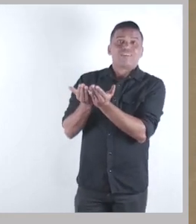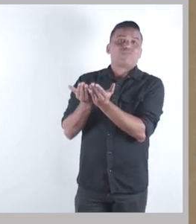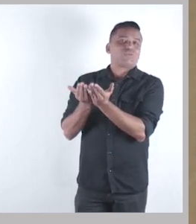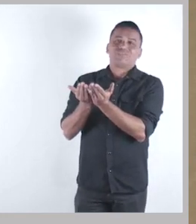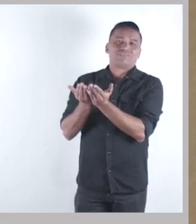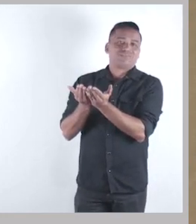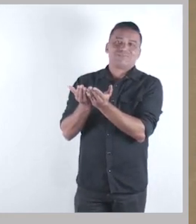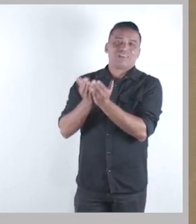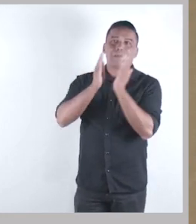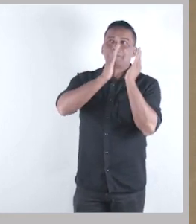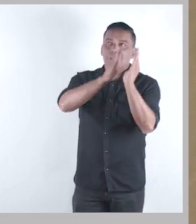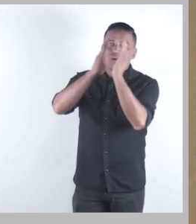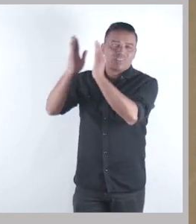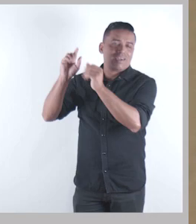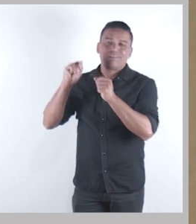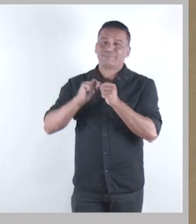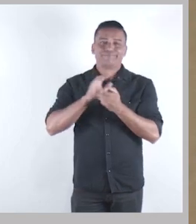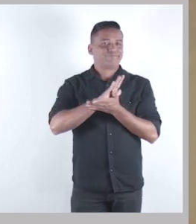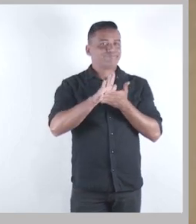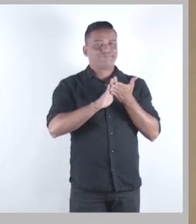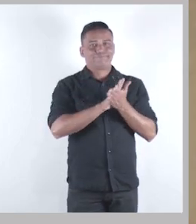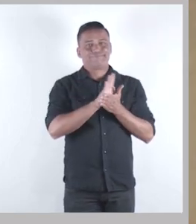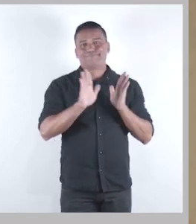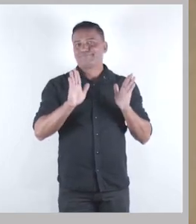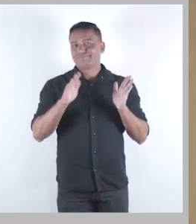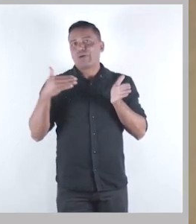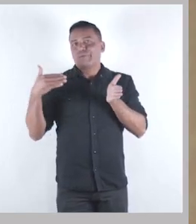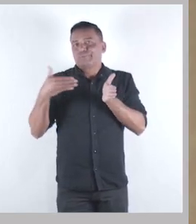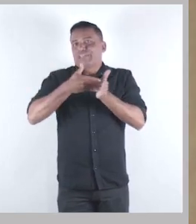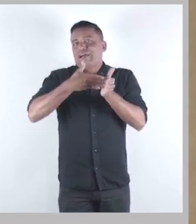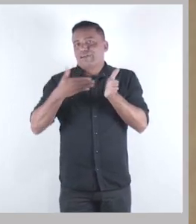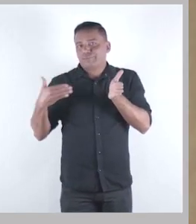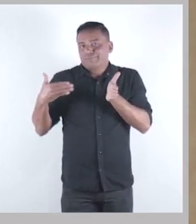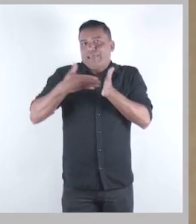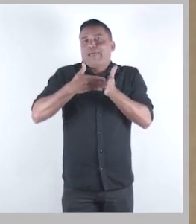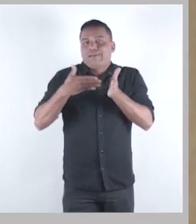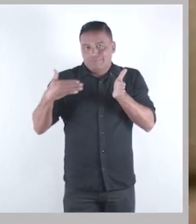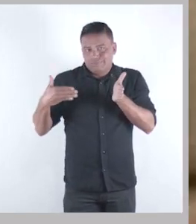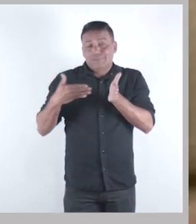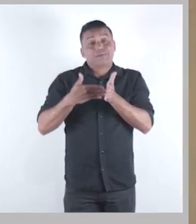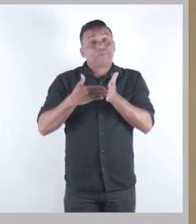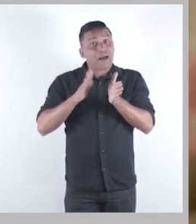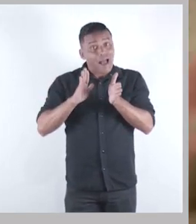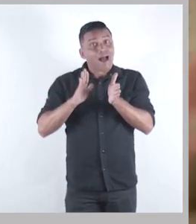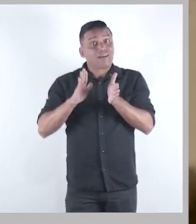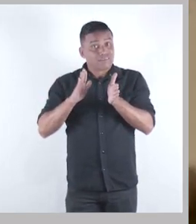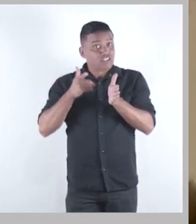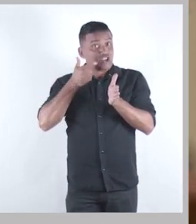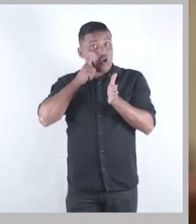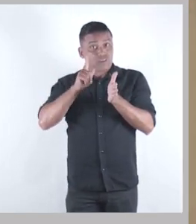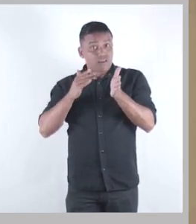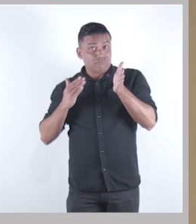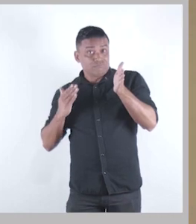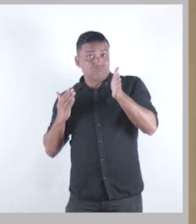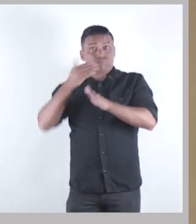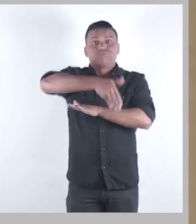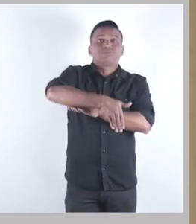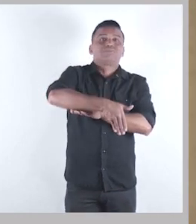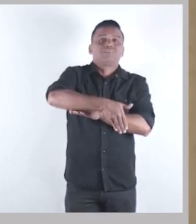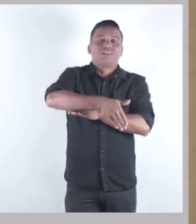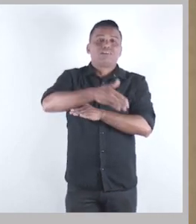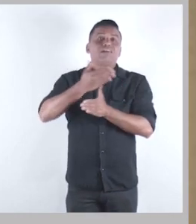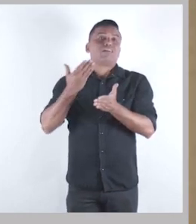entrave, mas não impede, não é obstáculo absoluto, não impede que a gente não possa dar passos em frente. A gente dá passos em